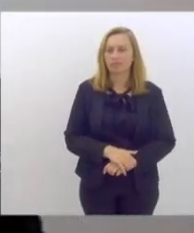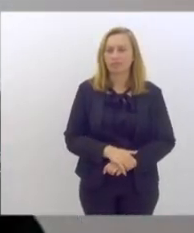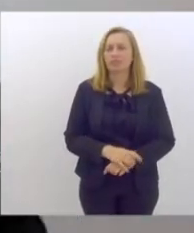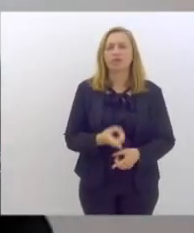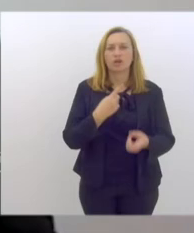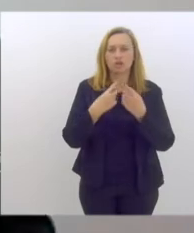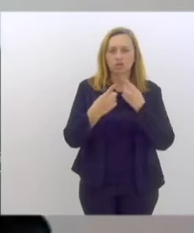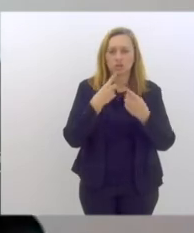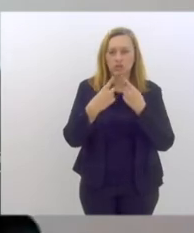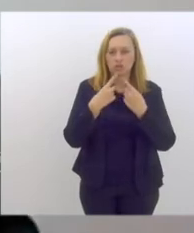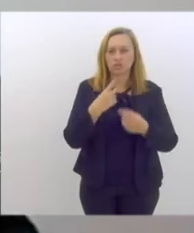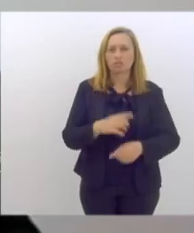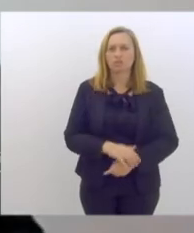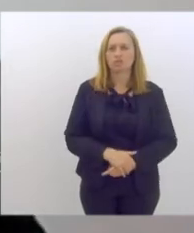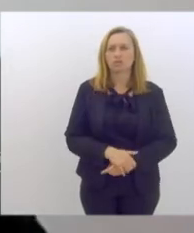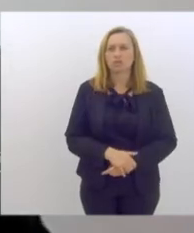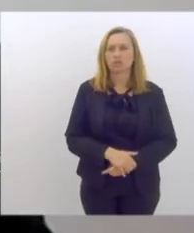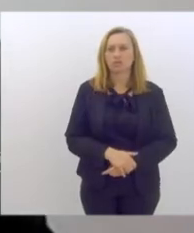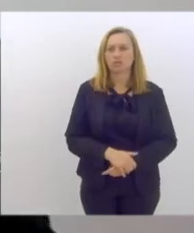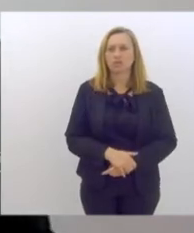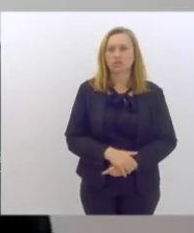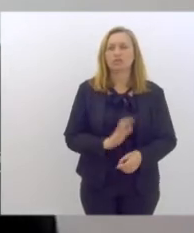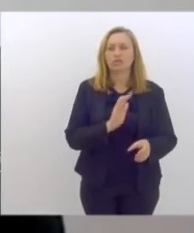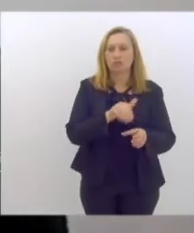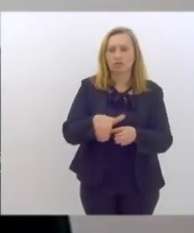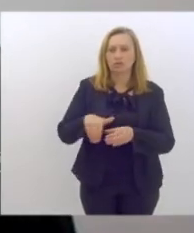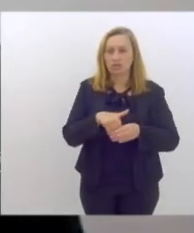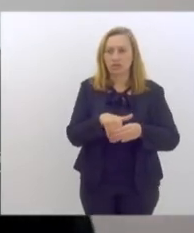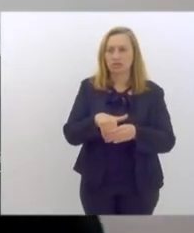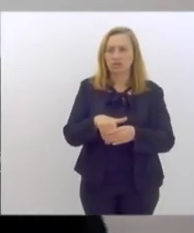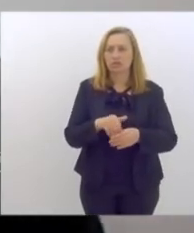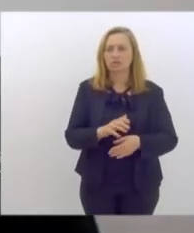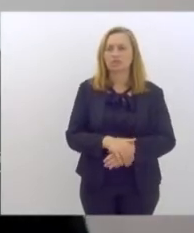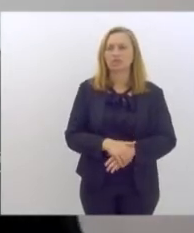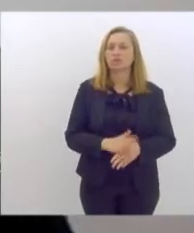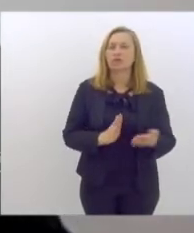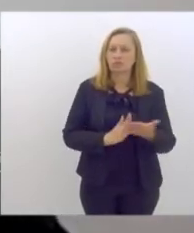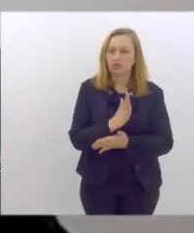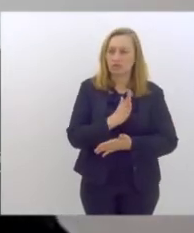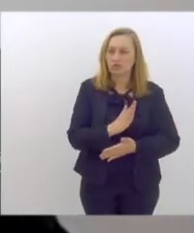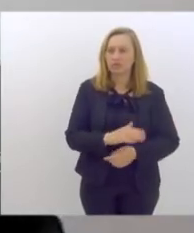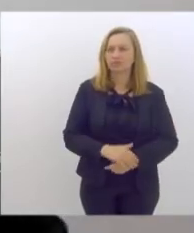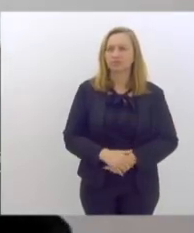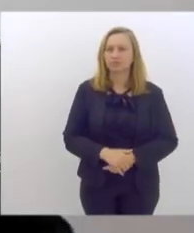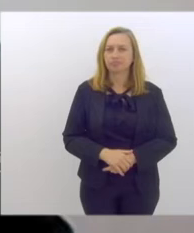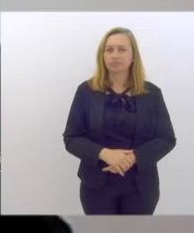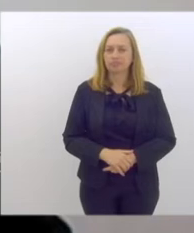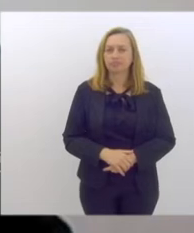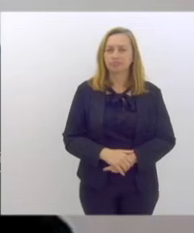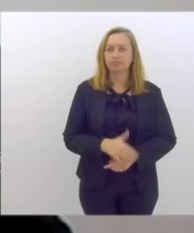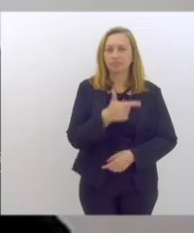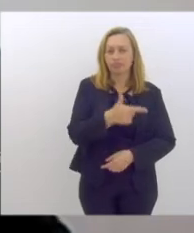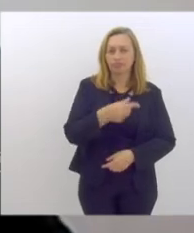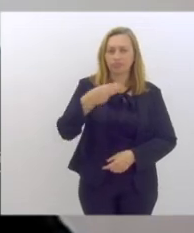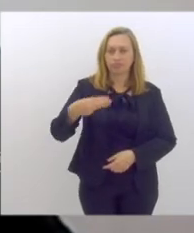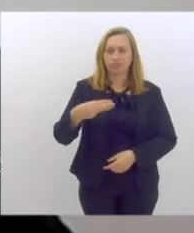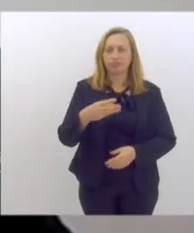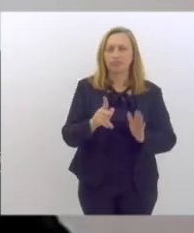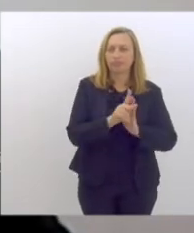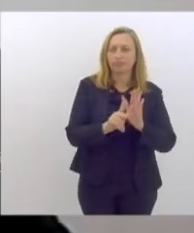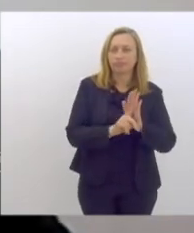e quem discussão e em votação aprovado 23